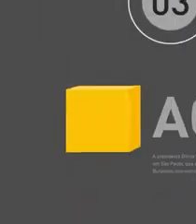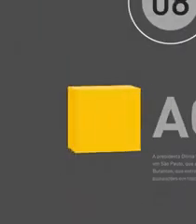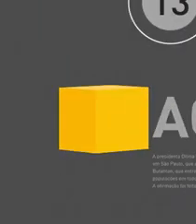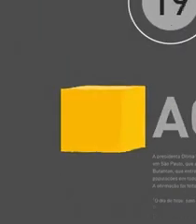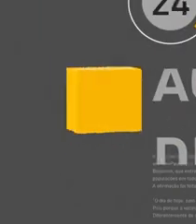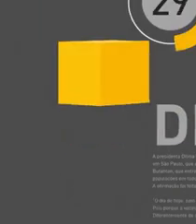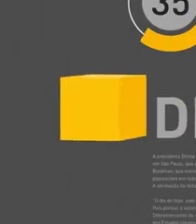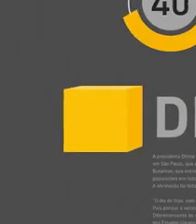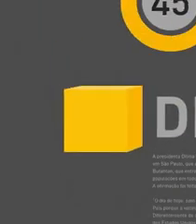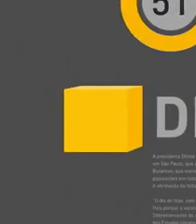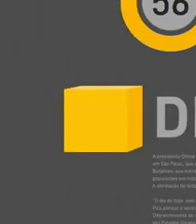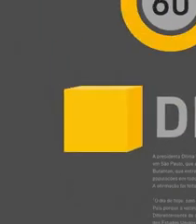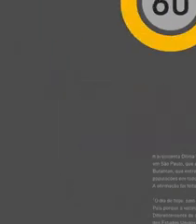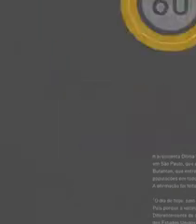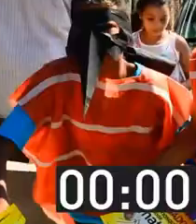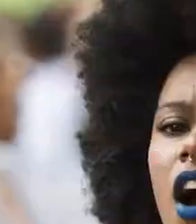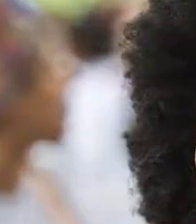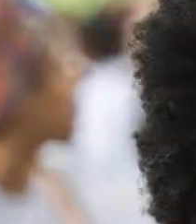o